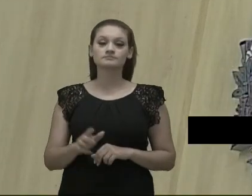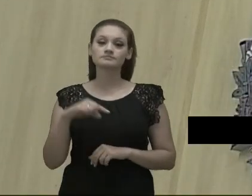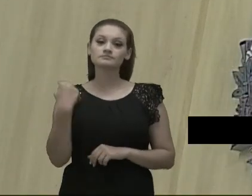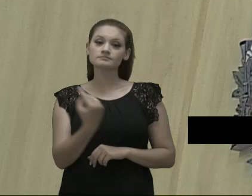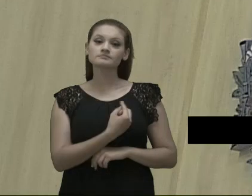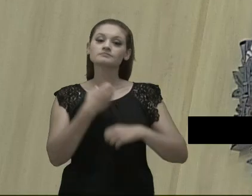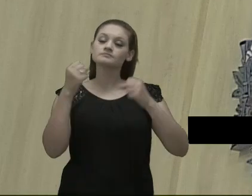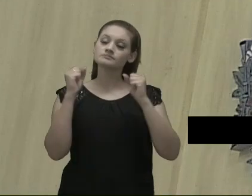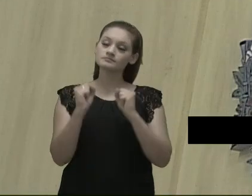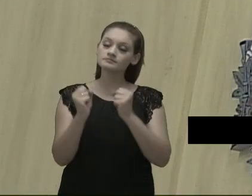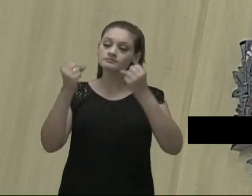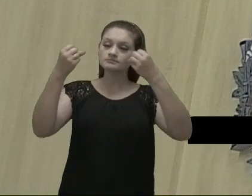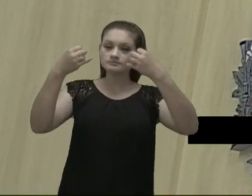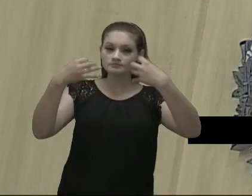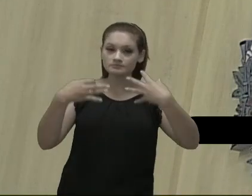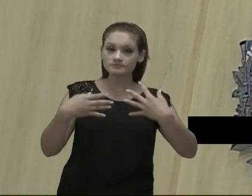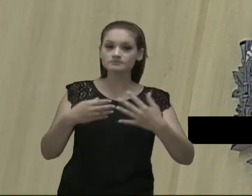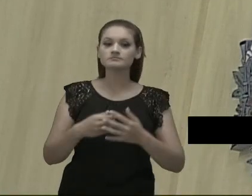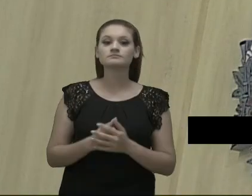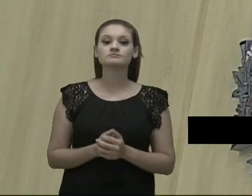poder esclarecer os fatos.